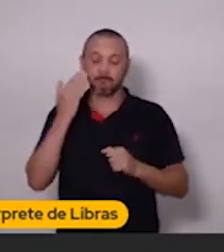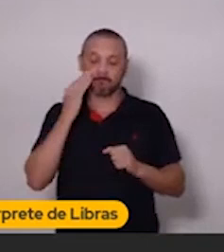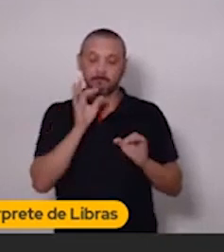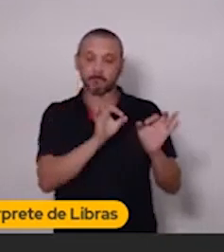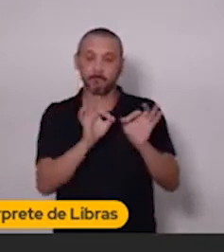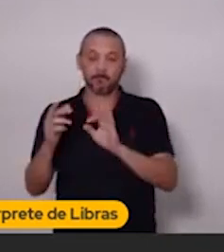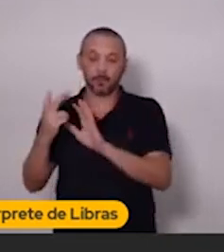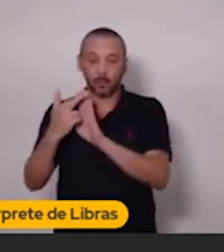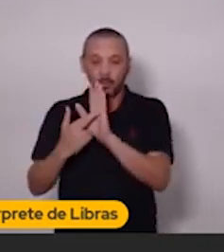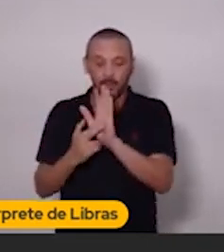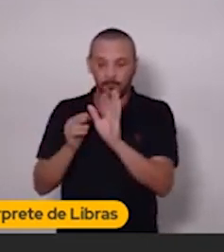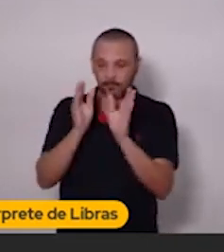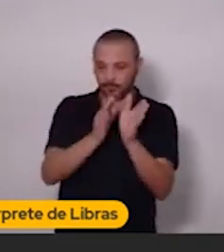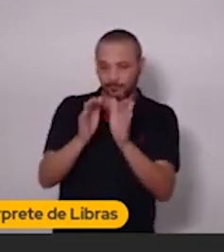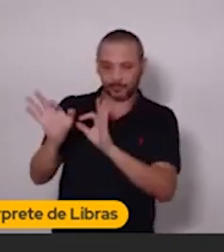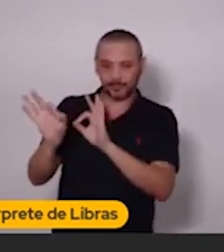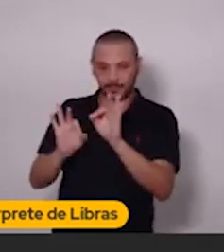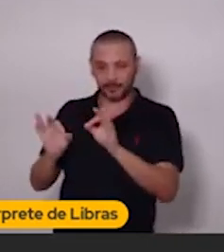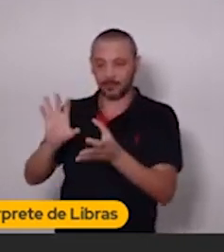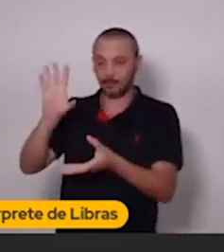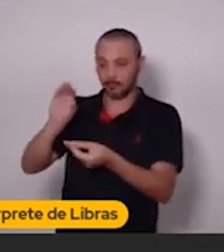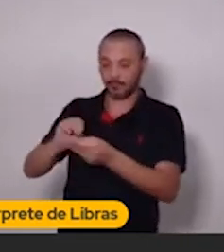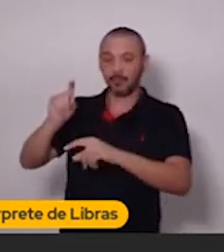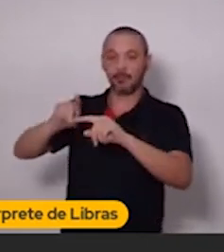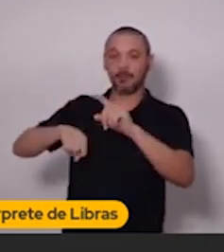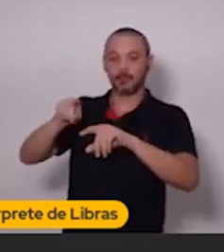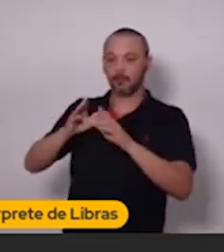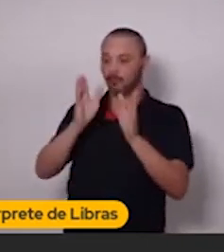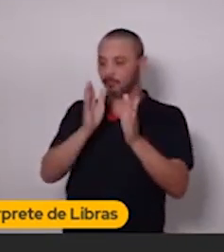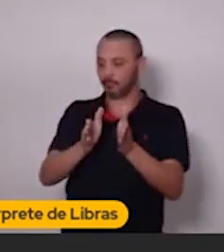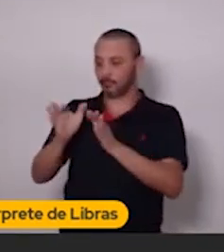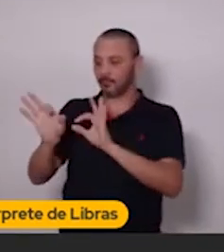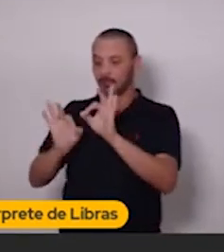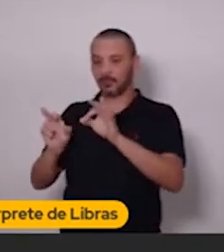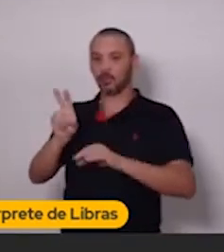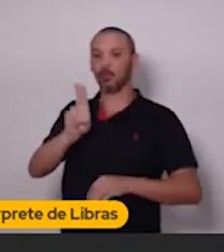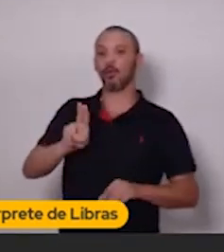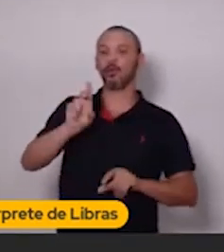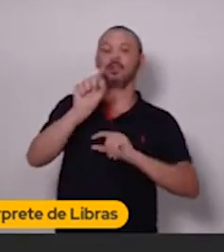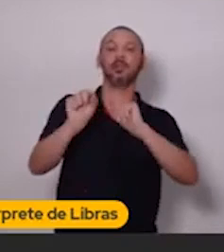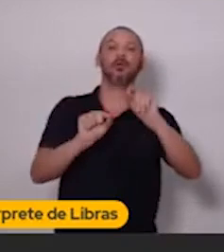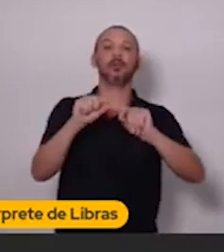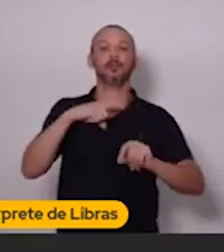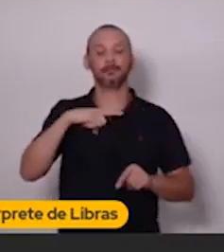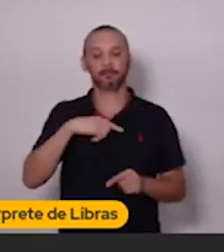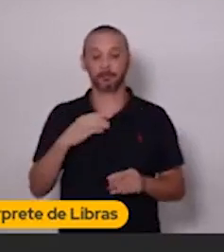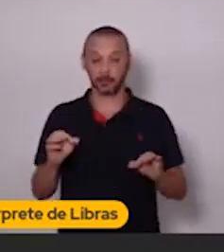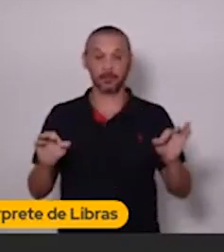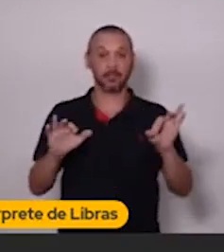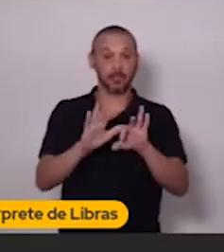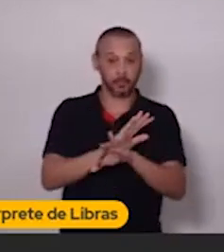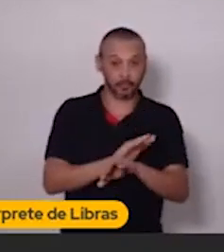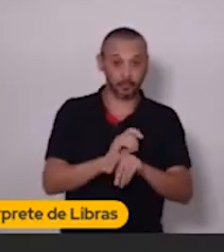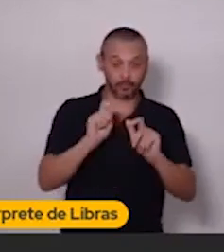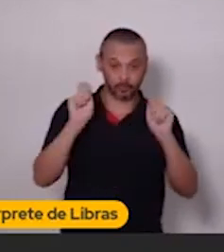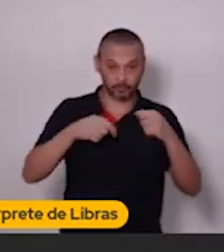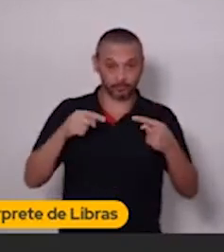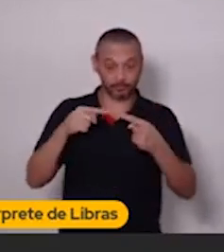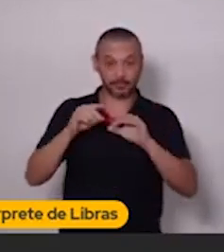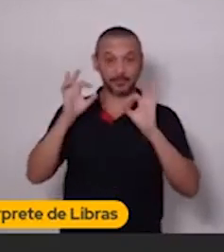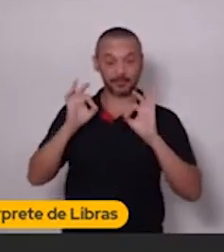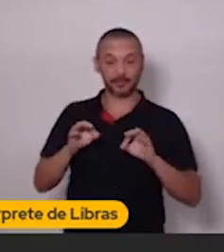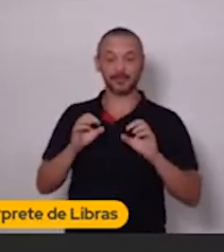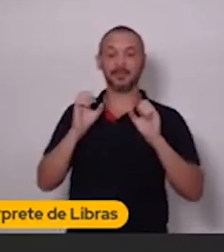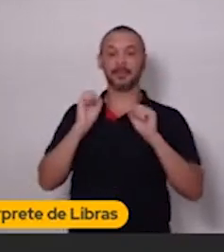roteiro, e aqui a gente está fazendo uma decupagem de material, para entender de fato o que vai ser usado. E aí, se você fez a lição de casa, você tem um boletim